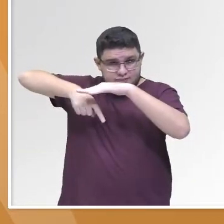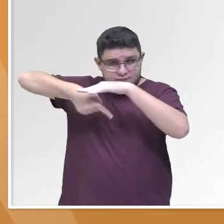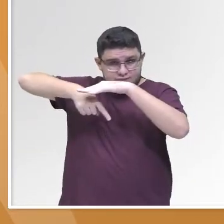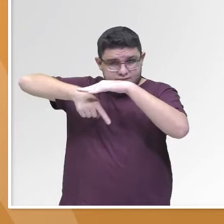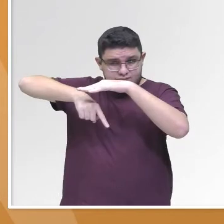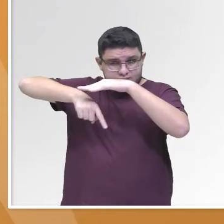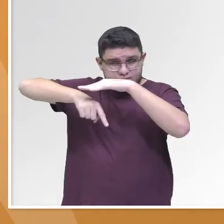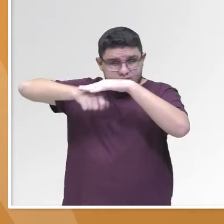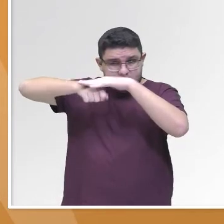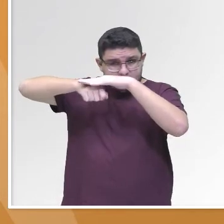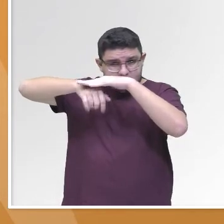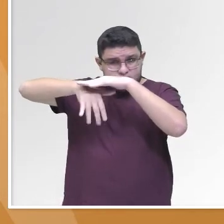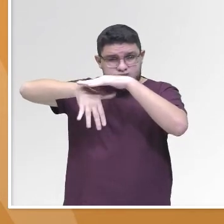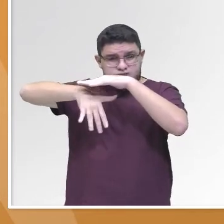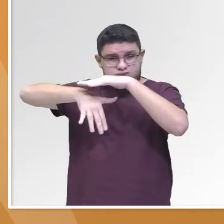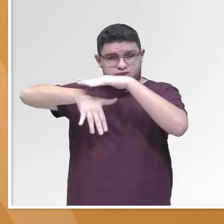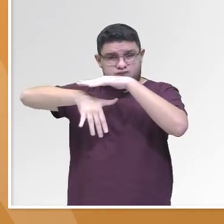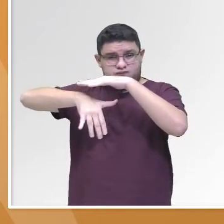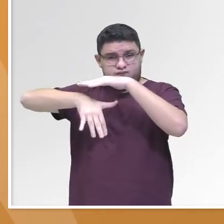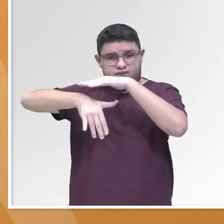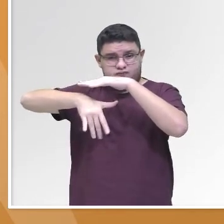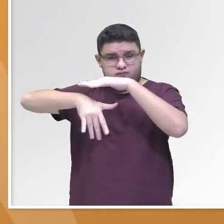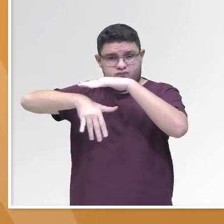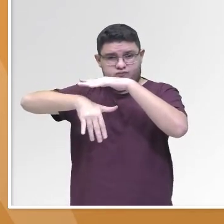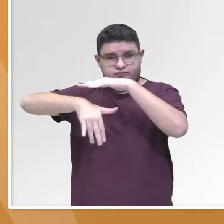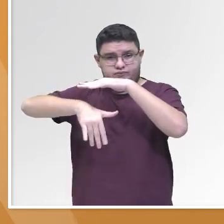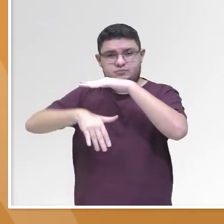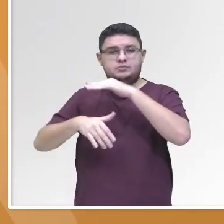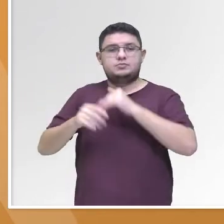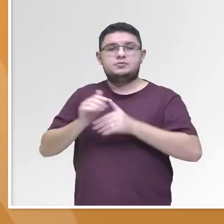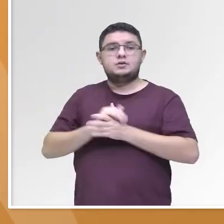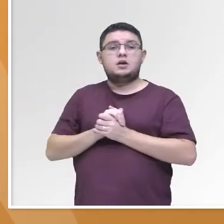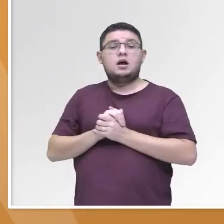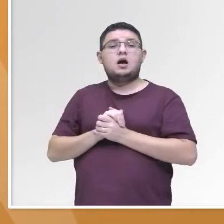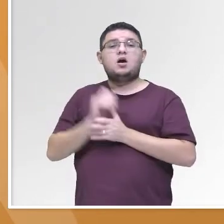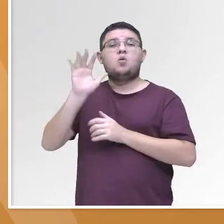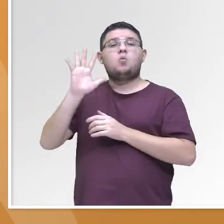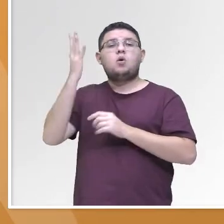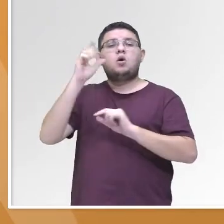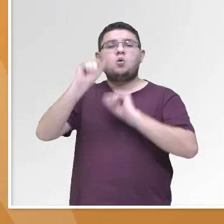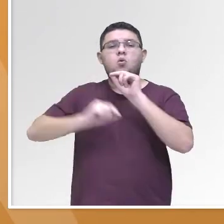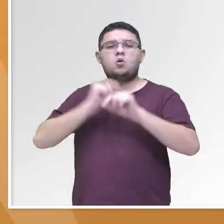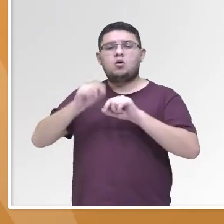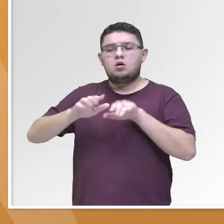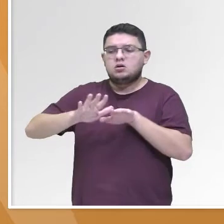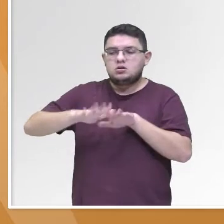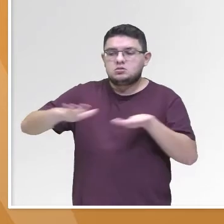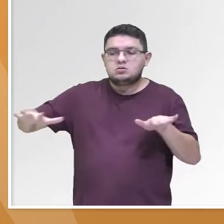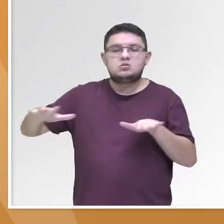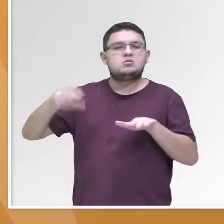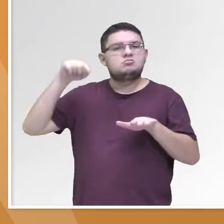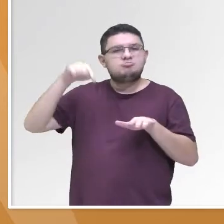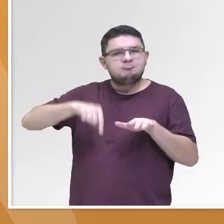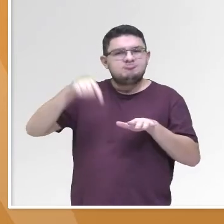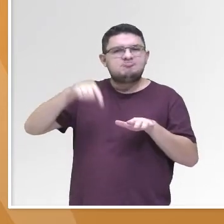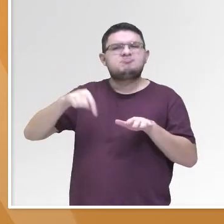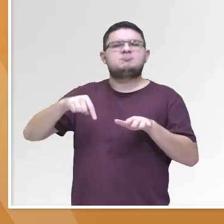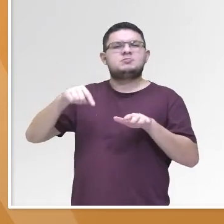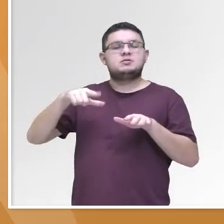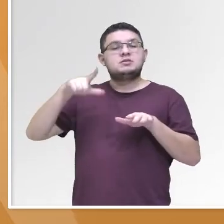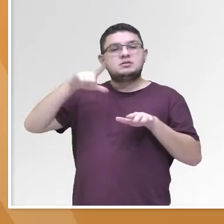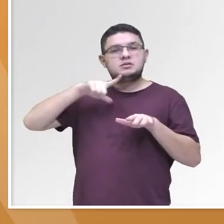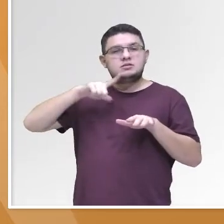jogado esse material, esse resíduo, né? E isso vai contaminar os solos, né? Vai contaminar o solo dessa